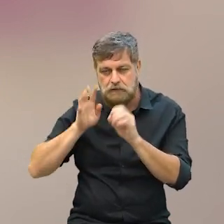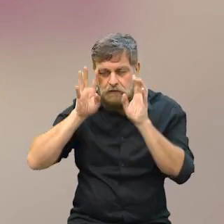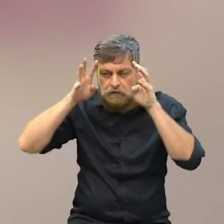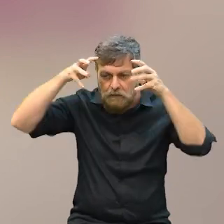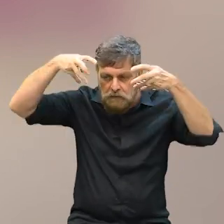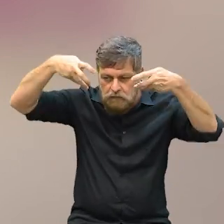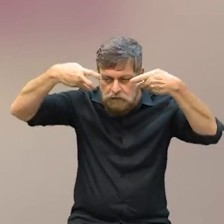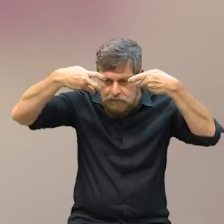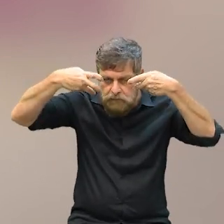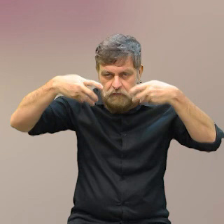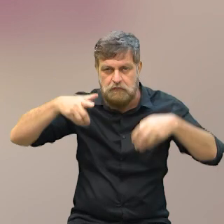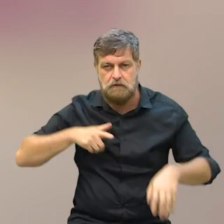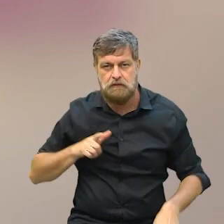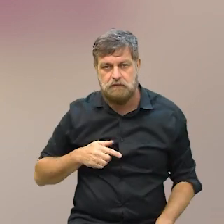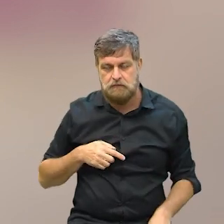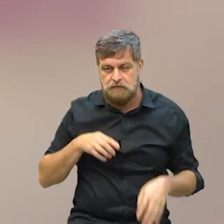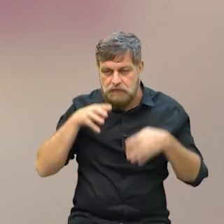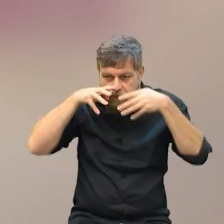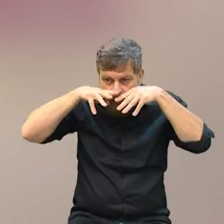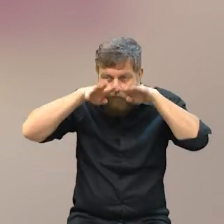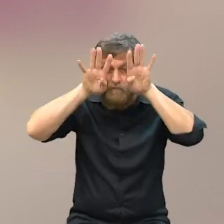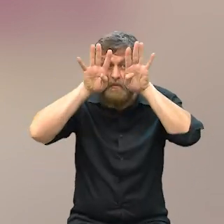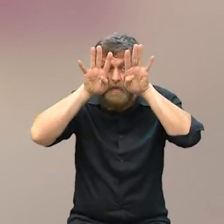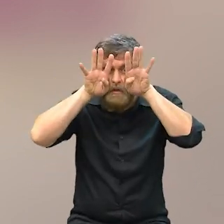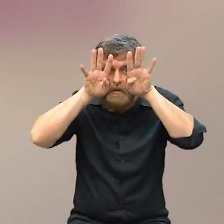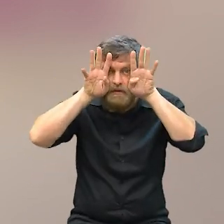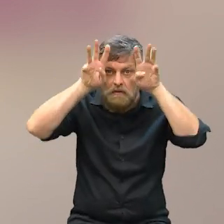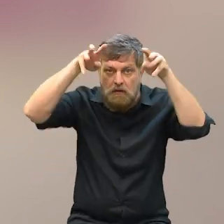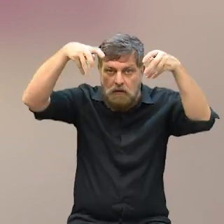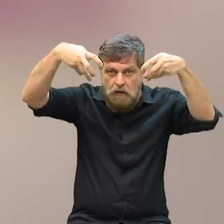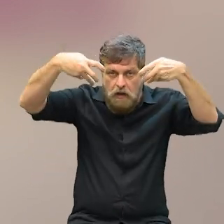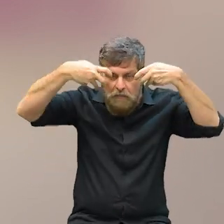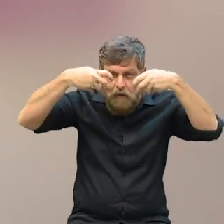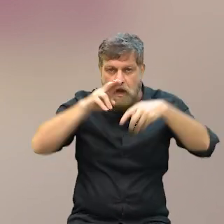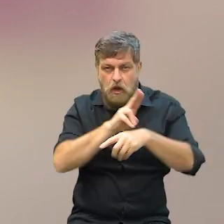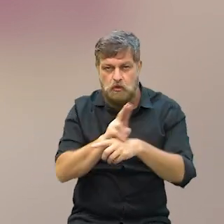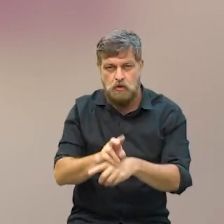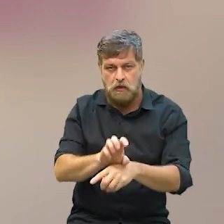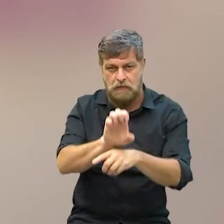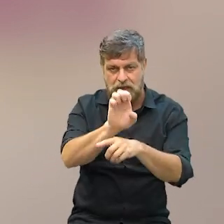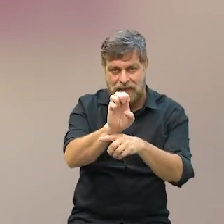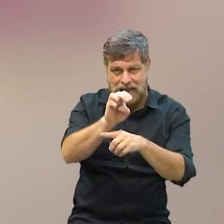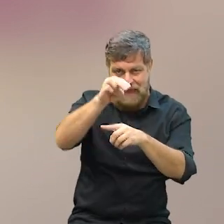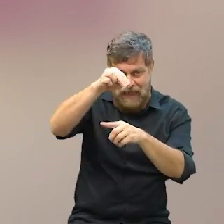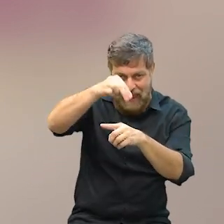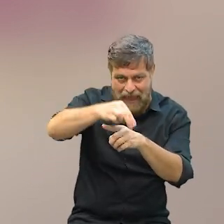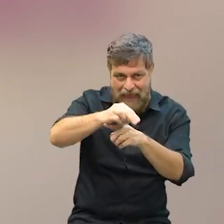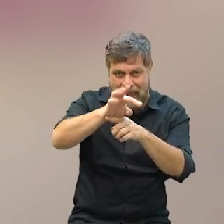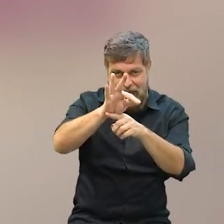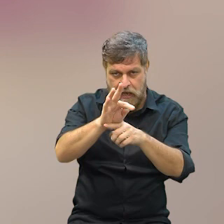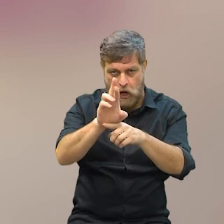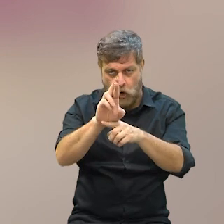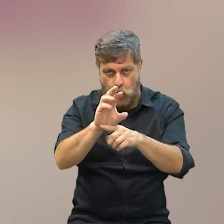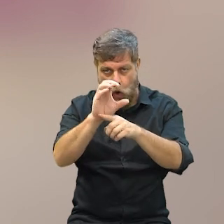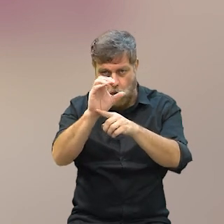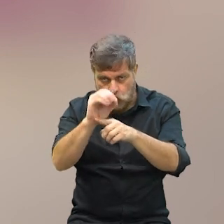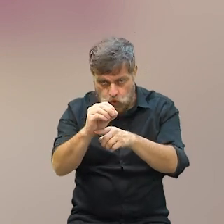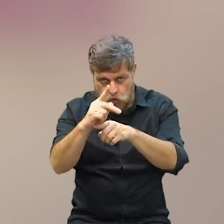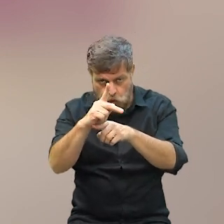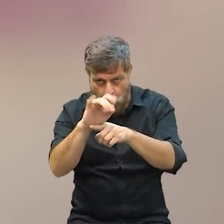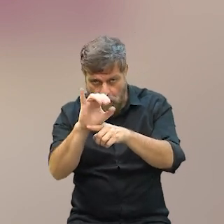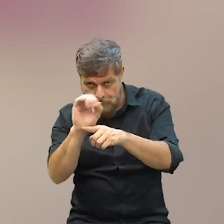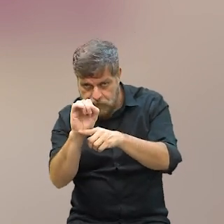para dentro do olho, que é a inversão da pálpebra, que é o entrópio, que a pálpebra inverte para dentro, e os pelos raspam o